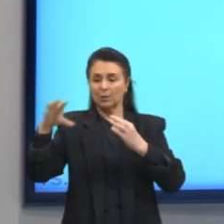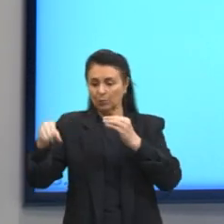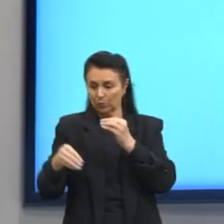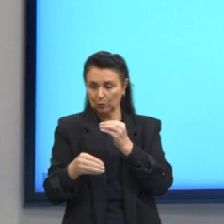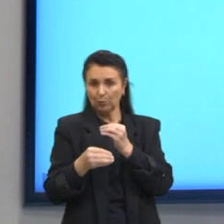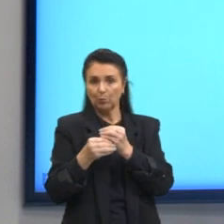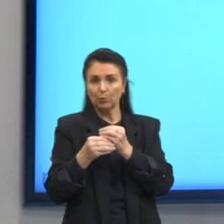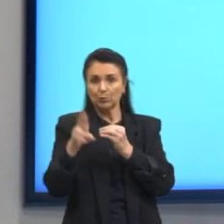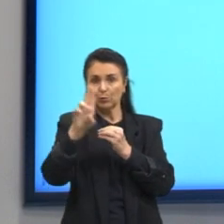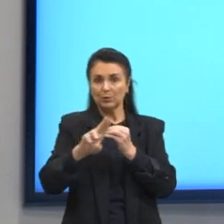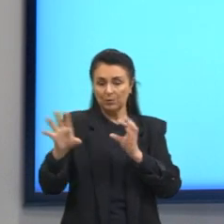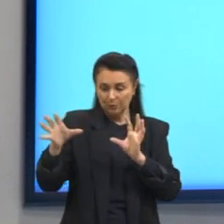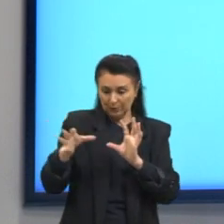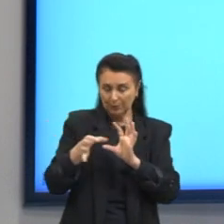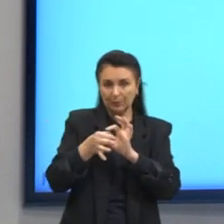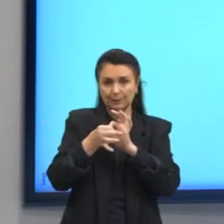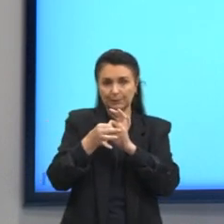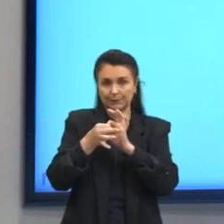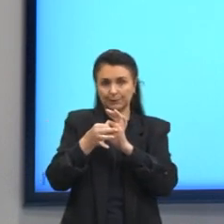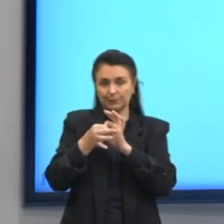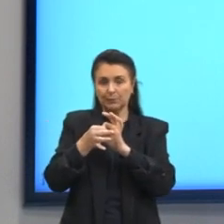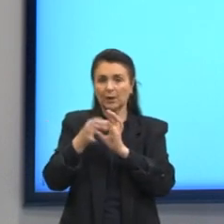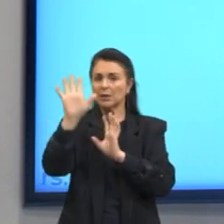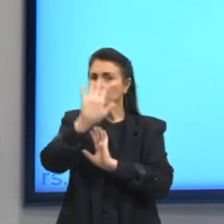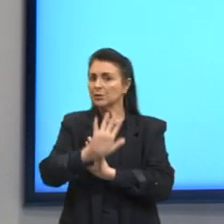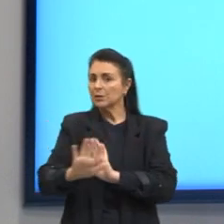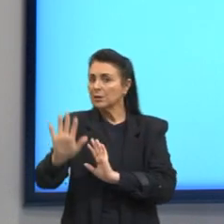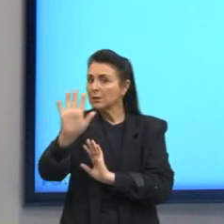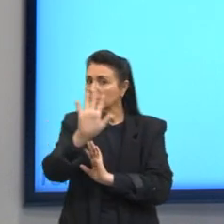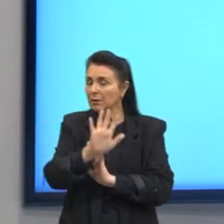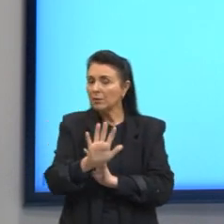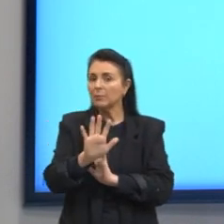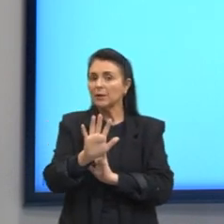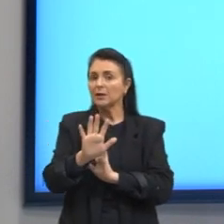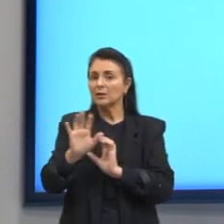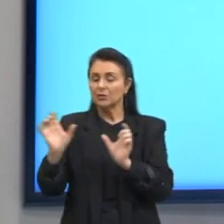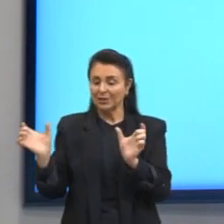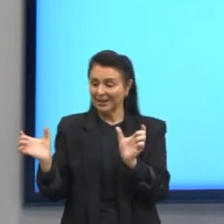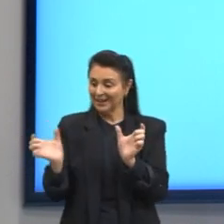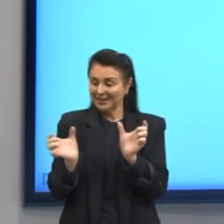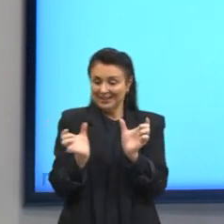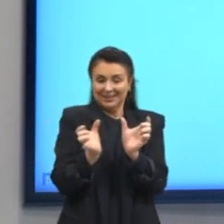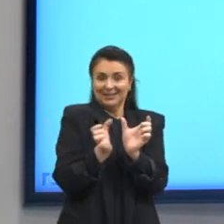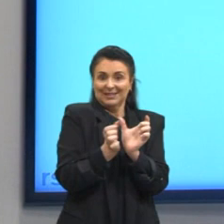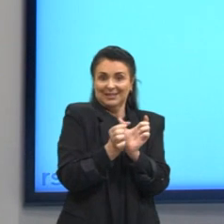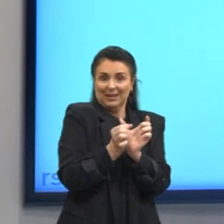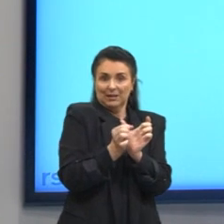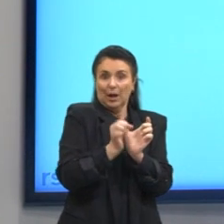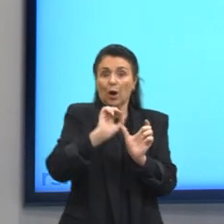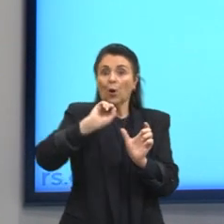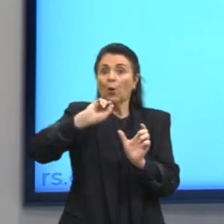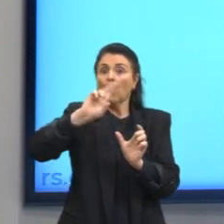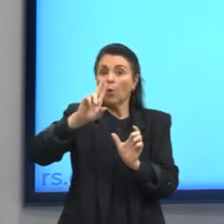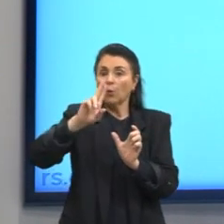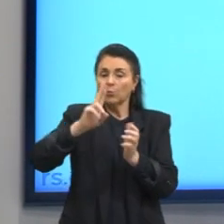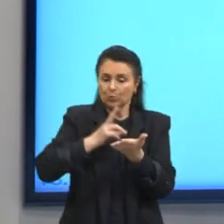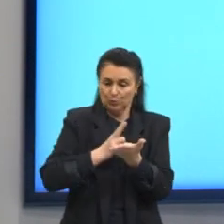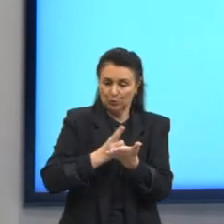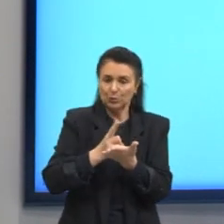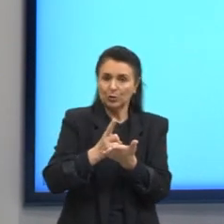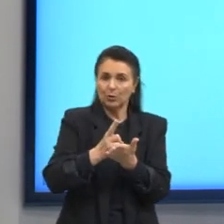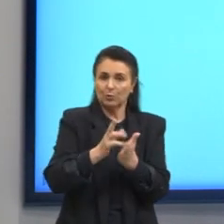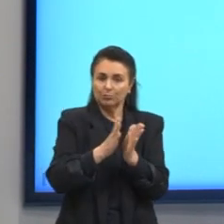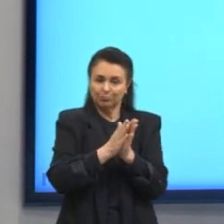coordenação e ele geralmente vai enfatizar esse daí eu de acréscimo onde o sucessão olhem os exemplos ali